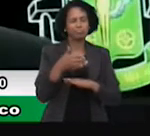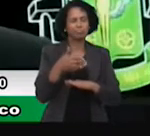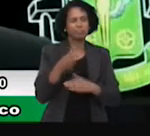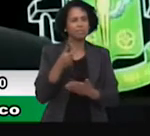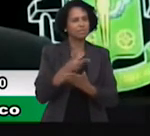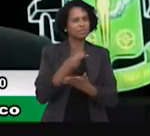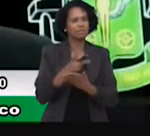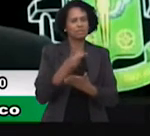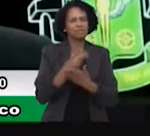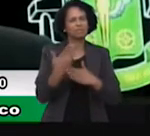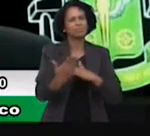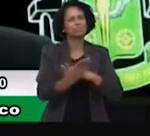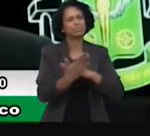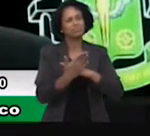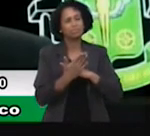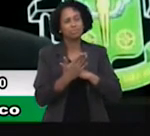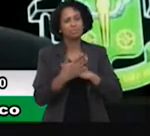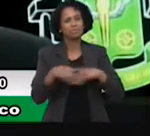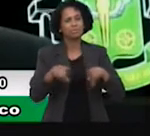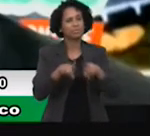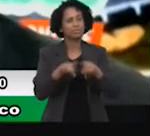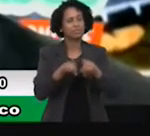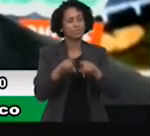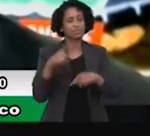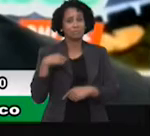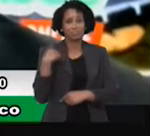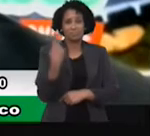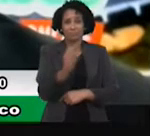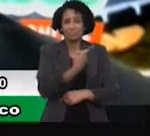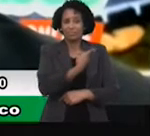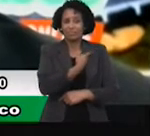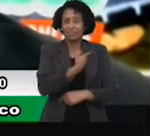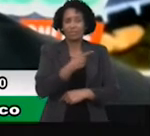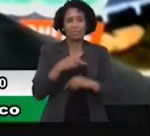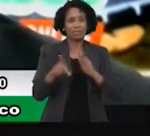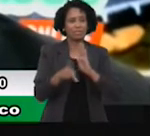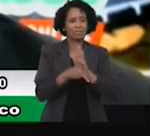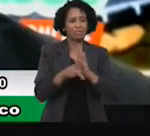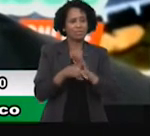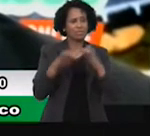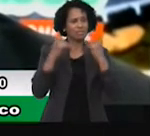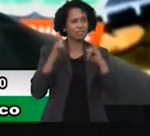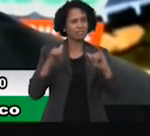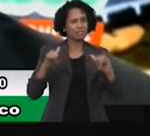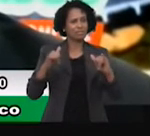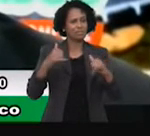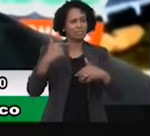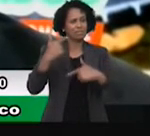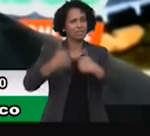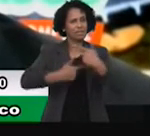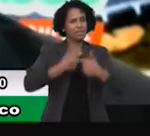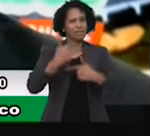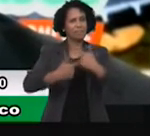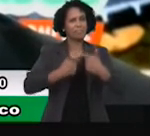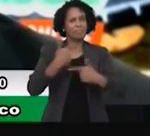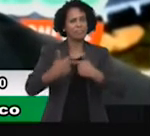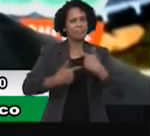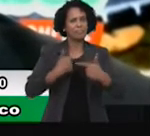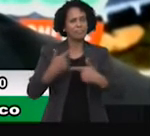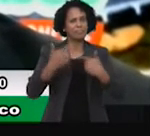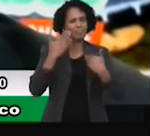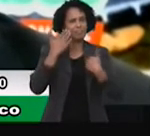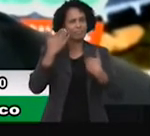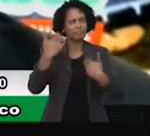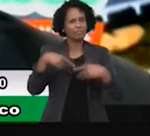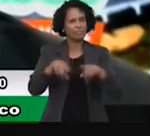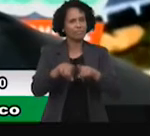podemos colocar nossa energia em trabalho e ter um proveito melhor. Agradecer também ao prefeito Rogério